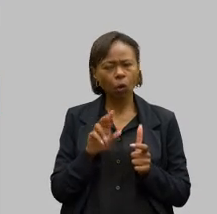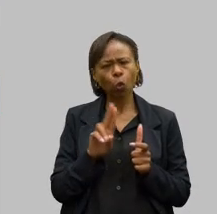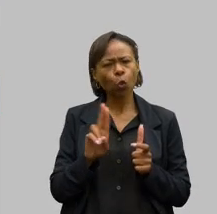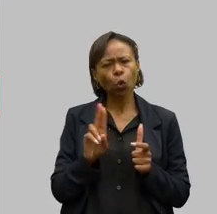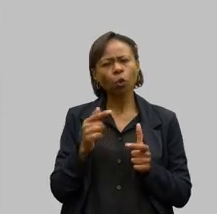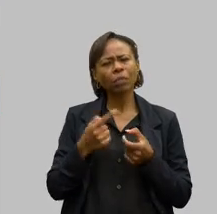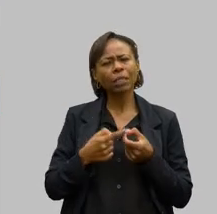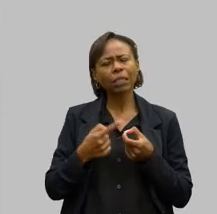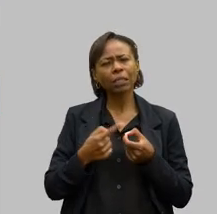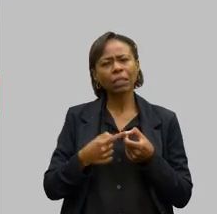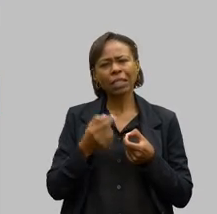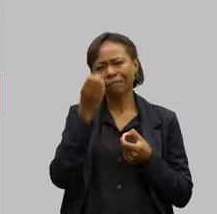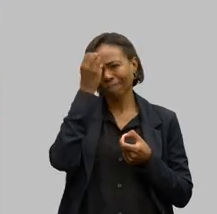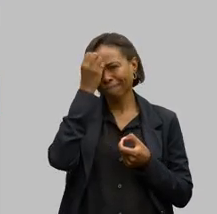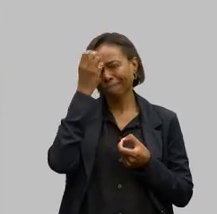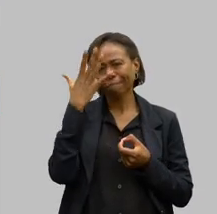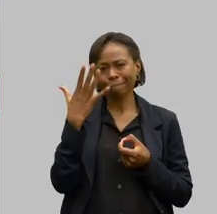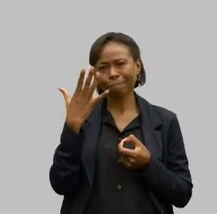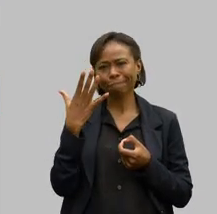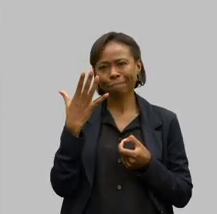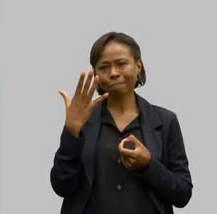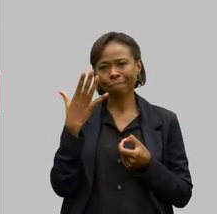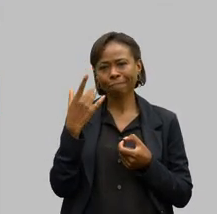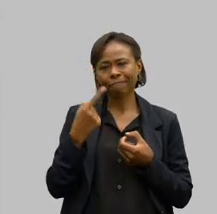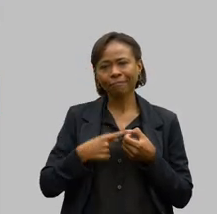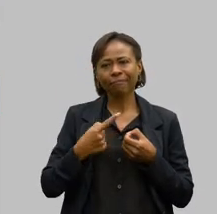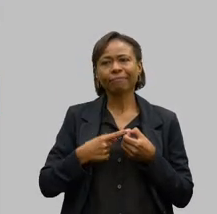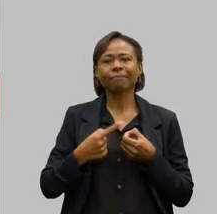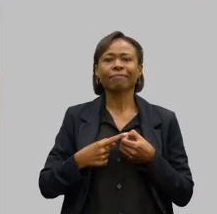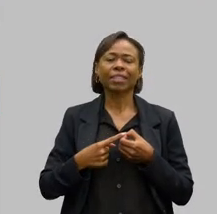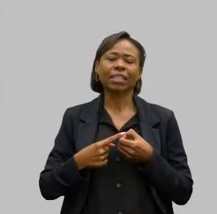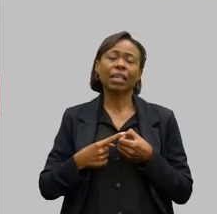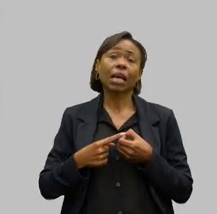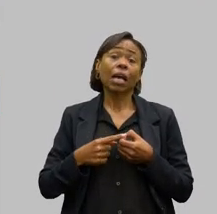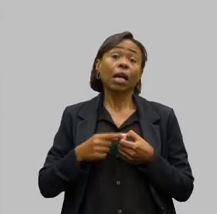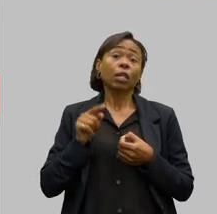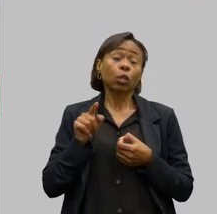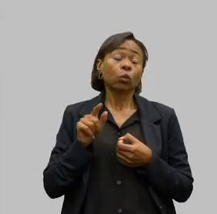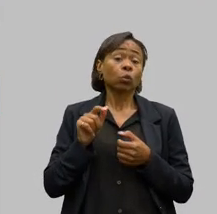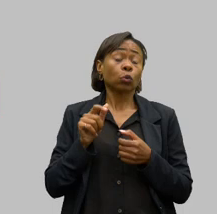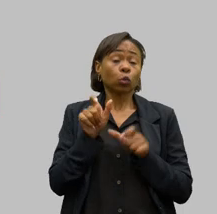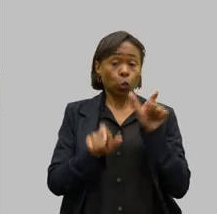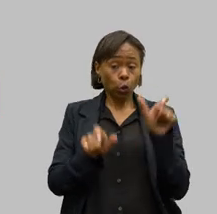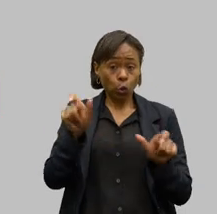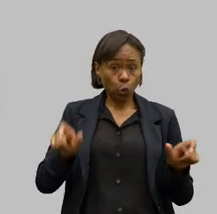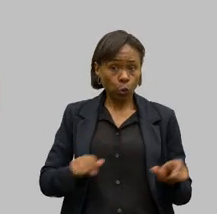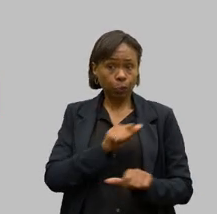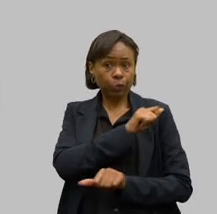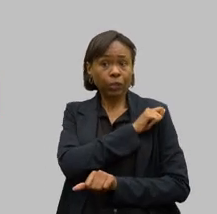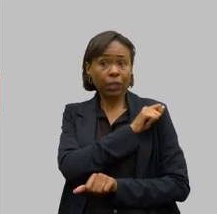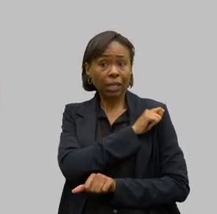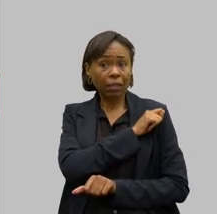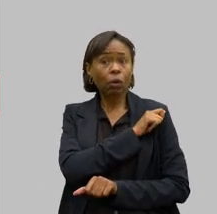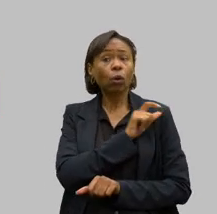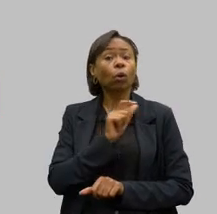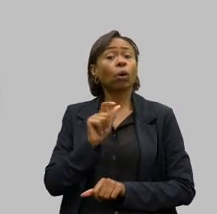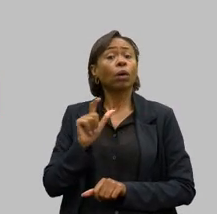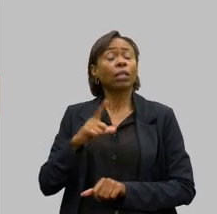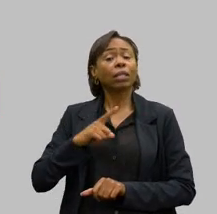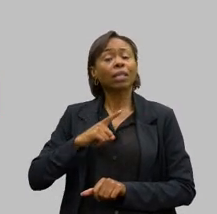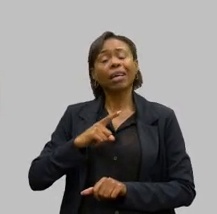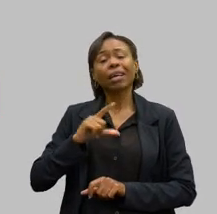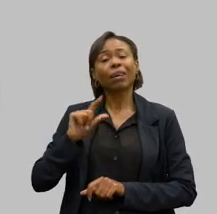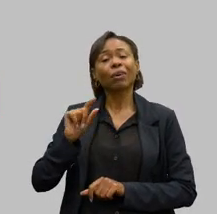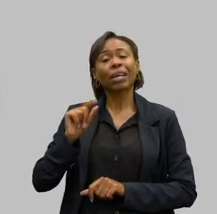cidade, ficaria bacana para eu poder exemplificar, uma cidade que os estudantes possuem culturalmente